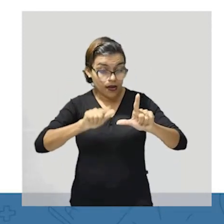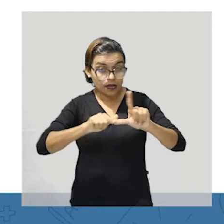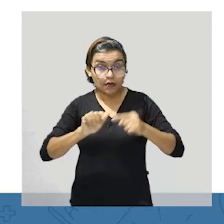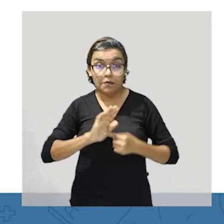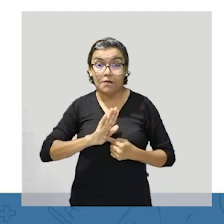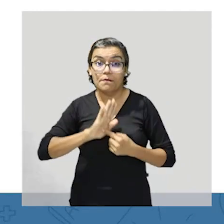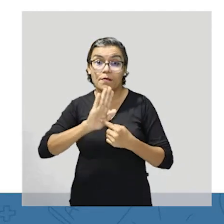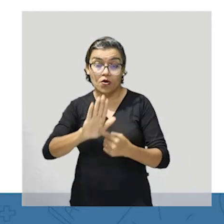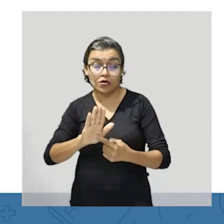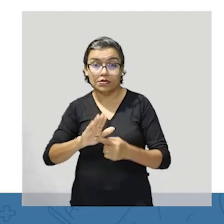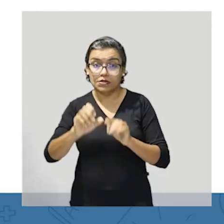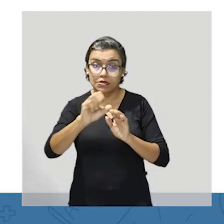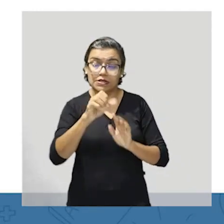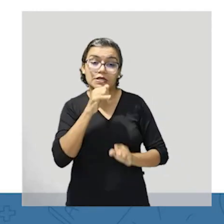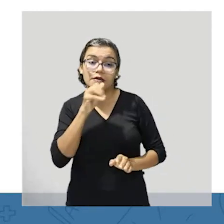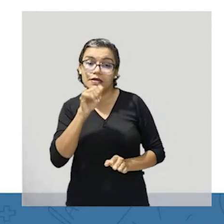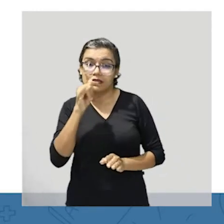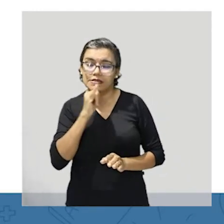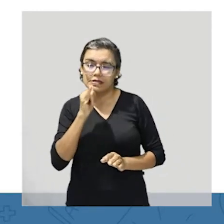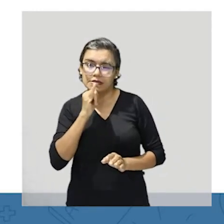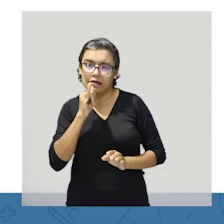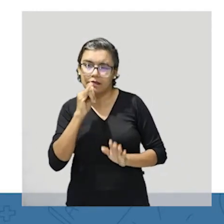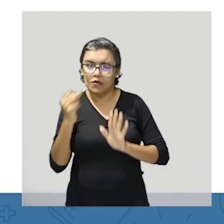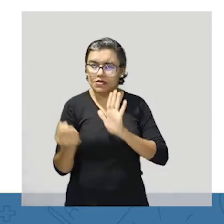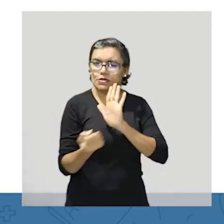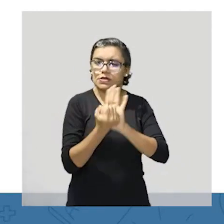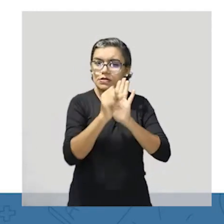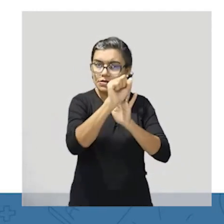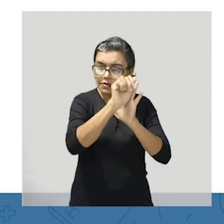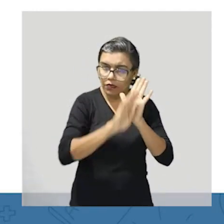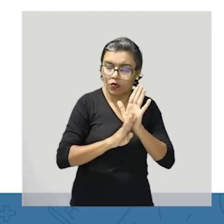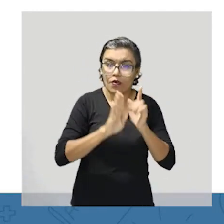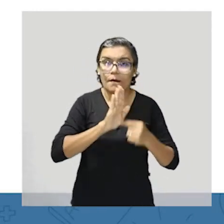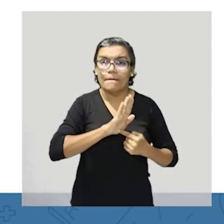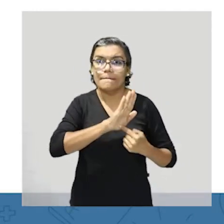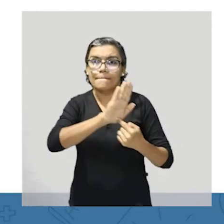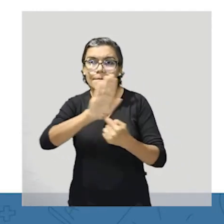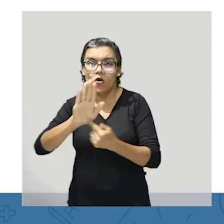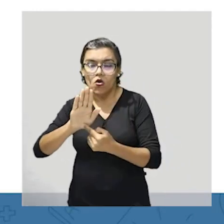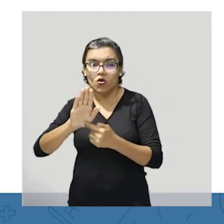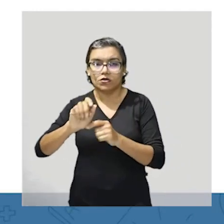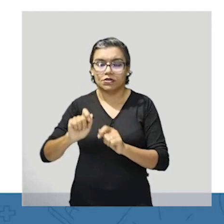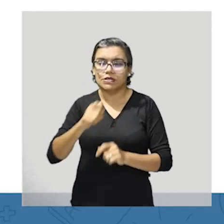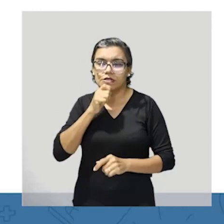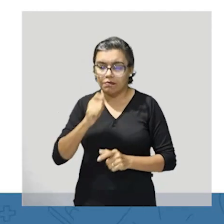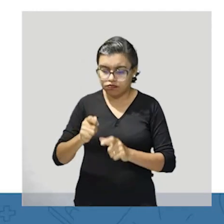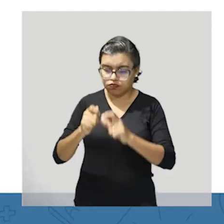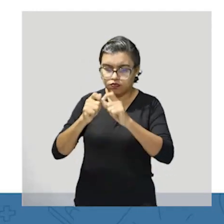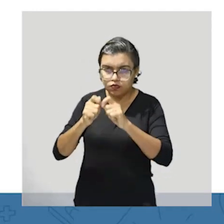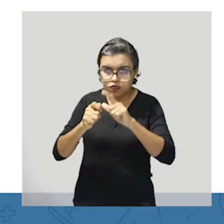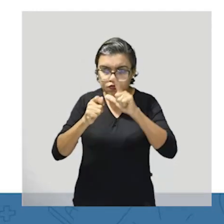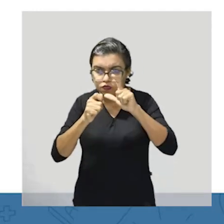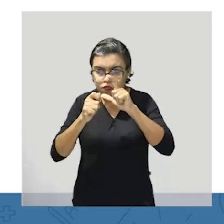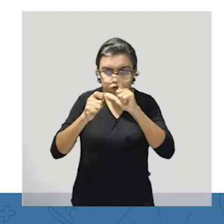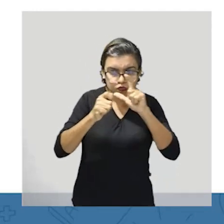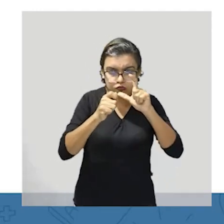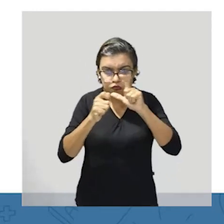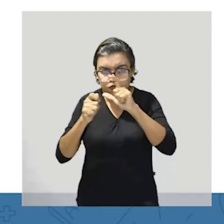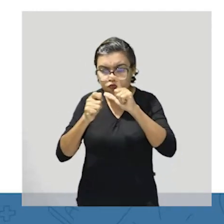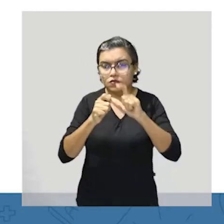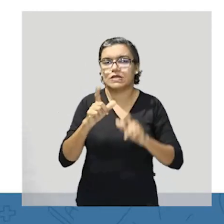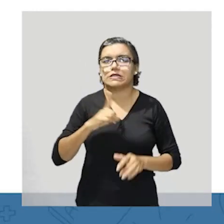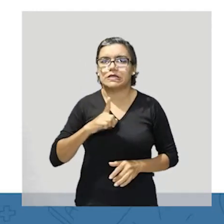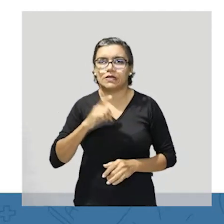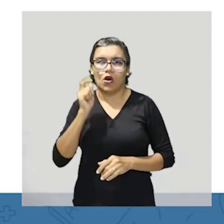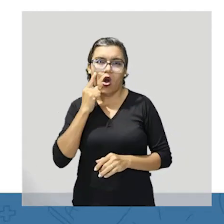destacadas e a simbologia mostra uma lupa, ampliando o ponto dos ingredientes. Vamos